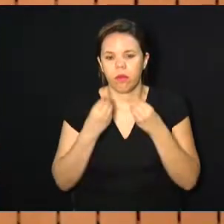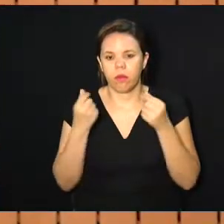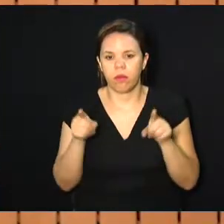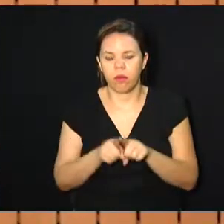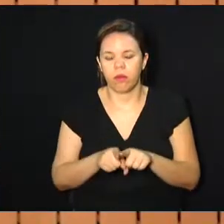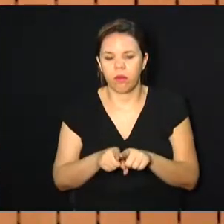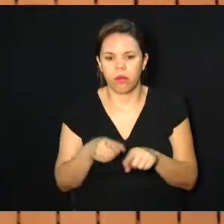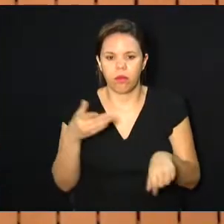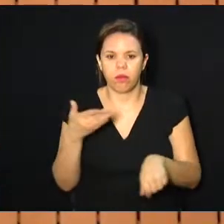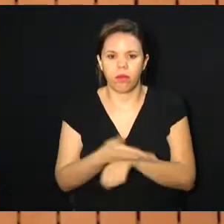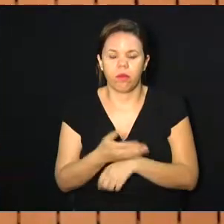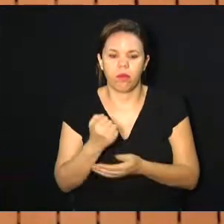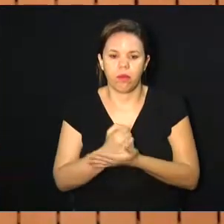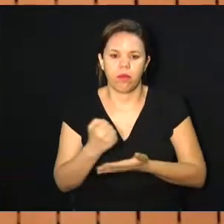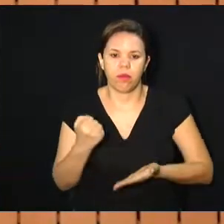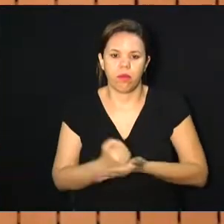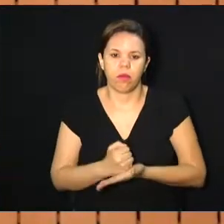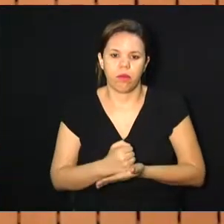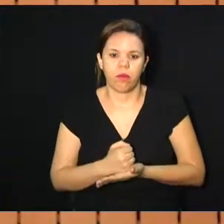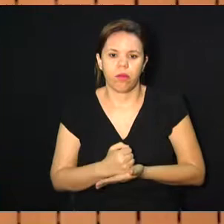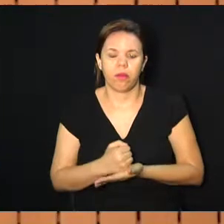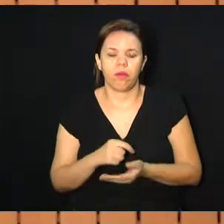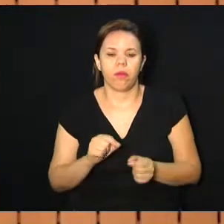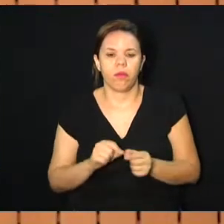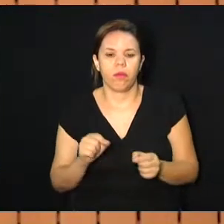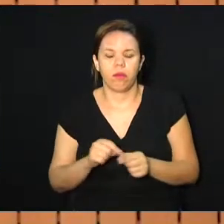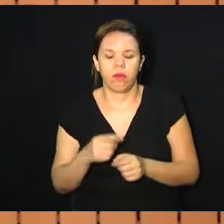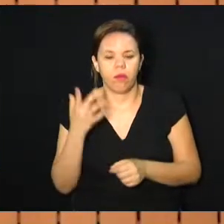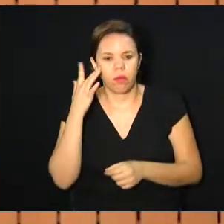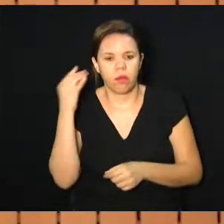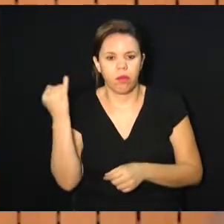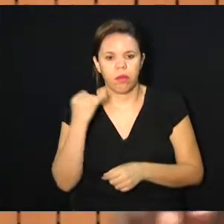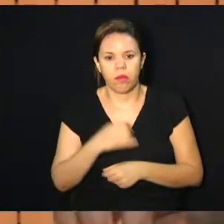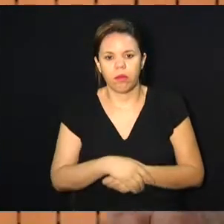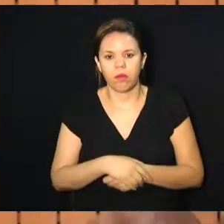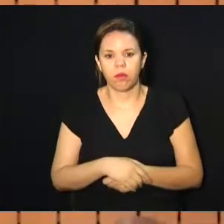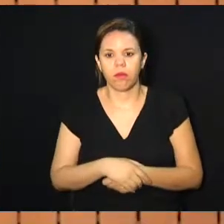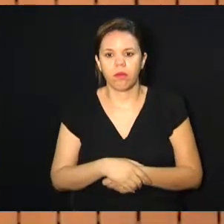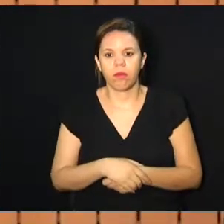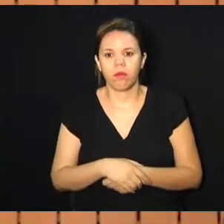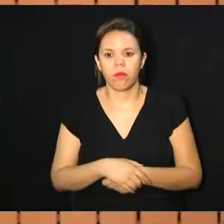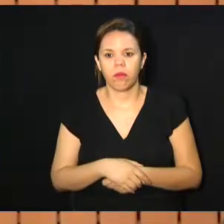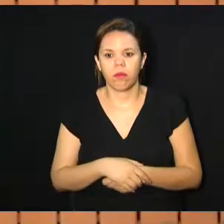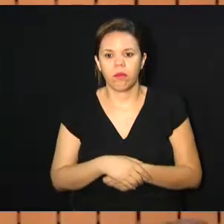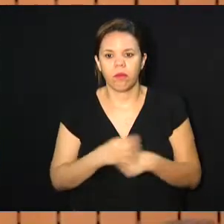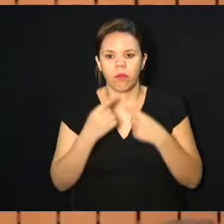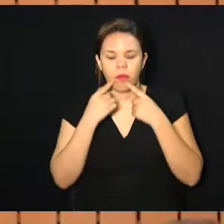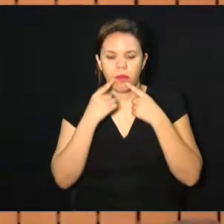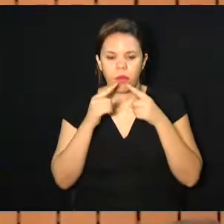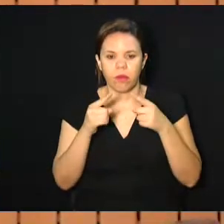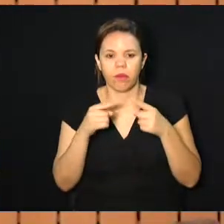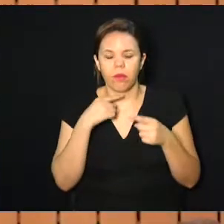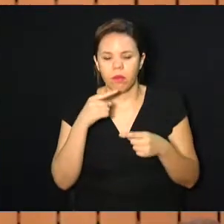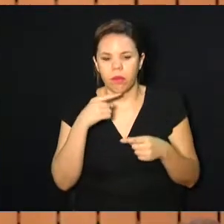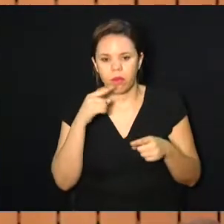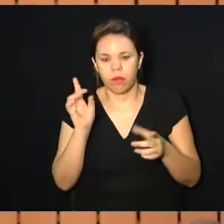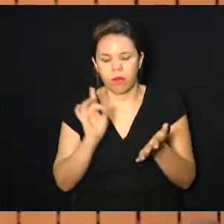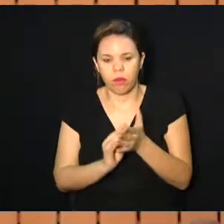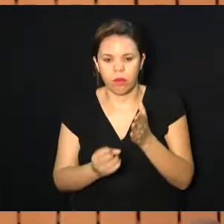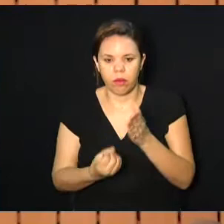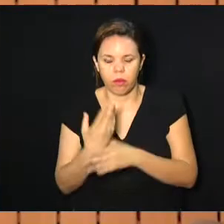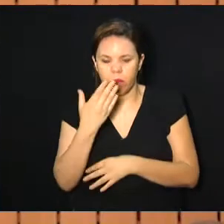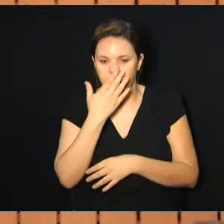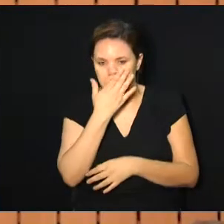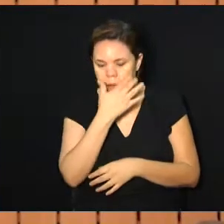da licitação em si, acho que é muito importante, né, esses questionamentos que foram